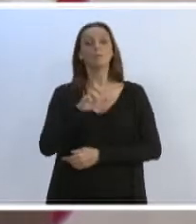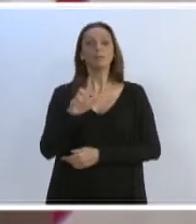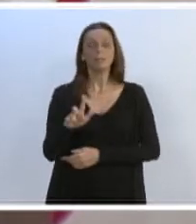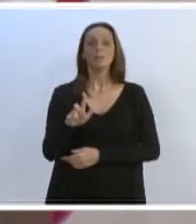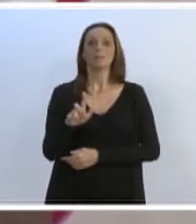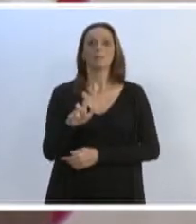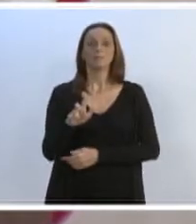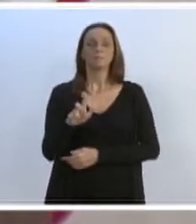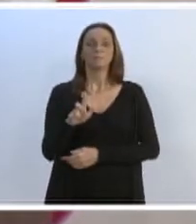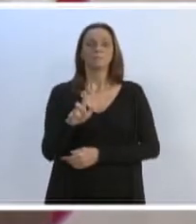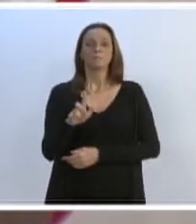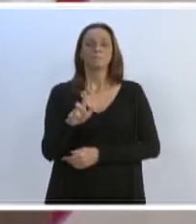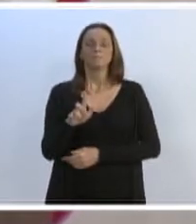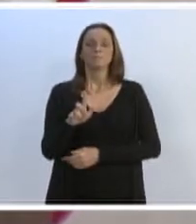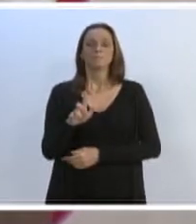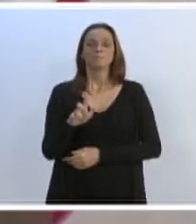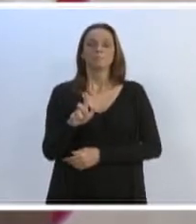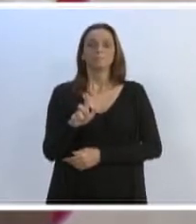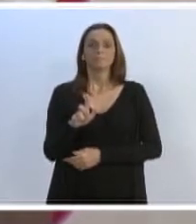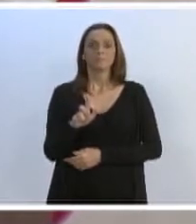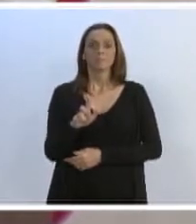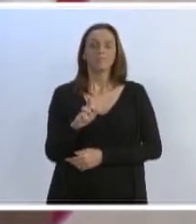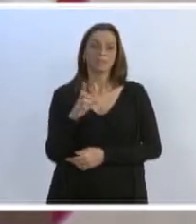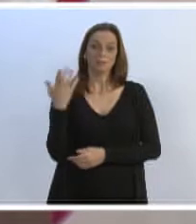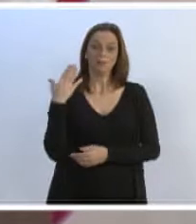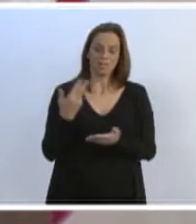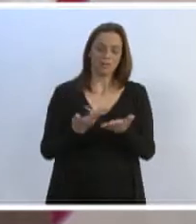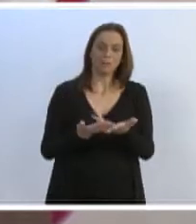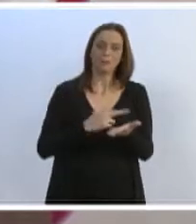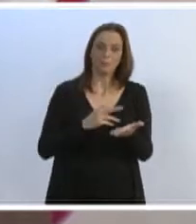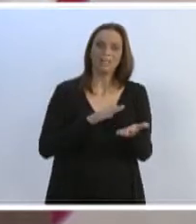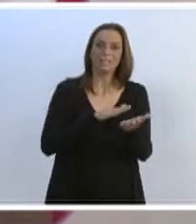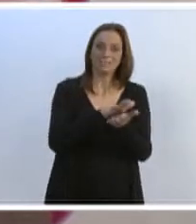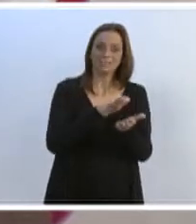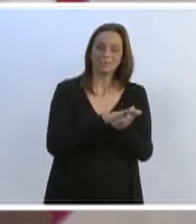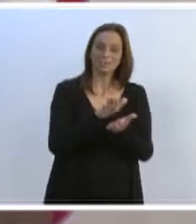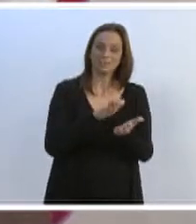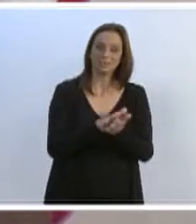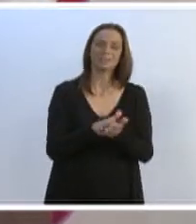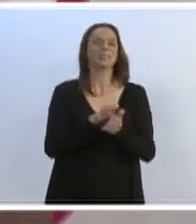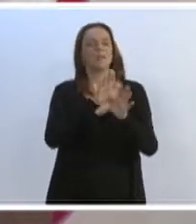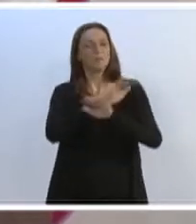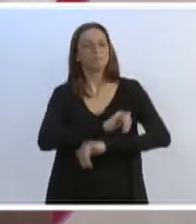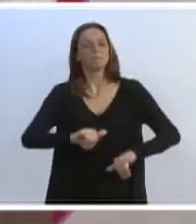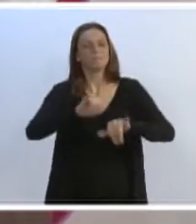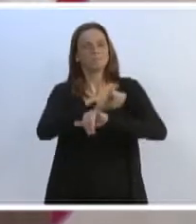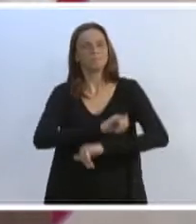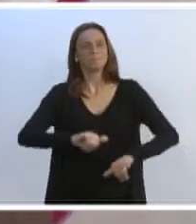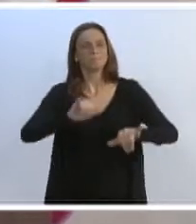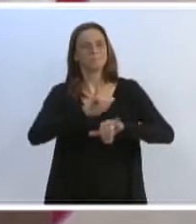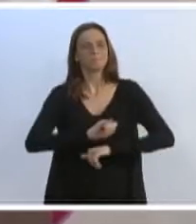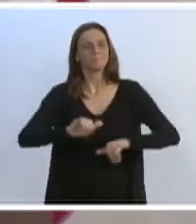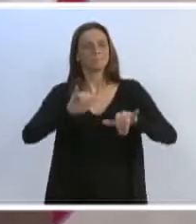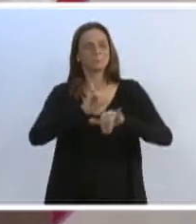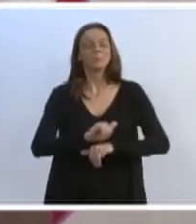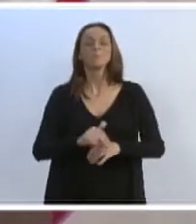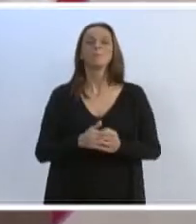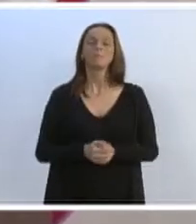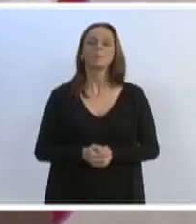encontro havia um momento em que as mulheres contavam tudo o que